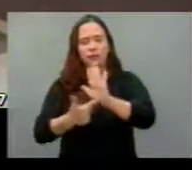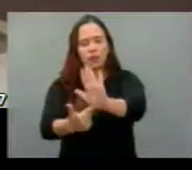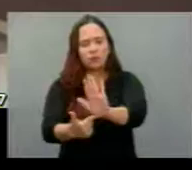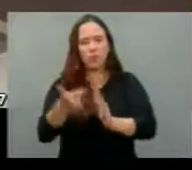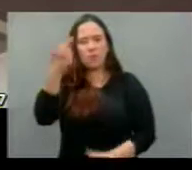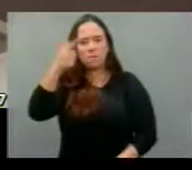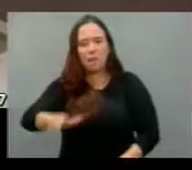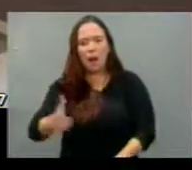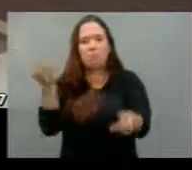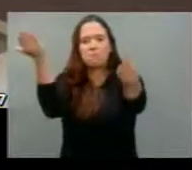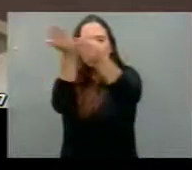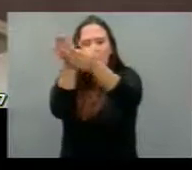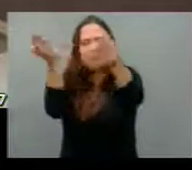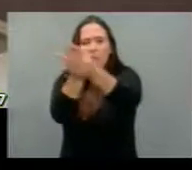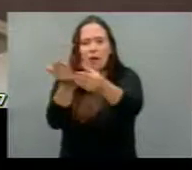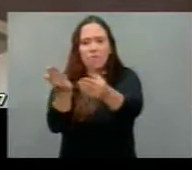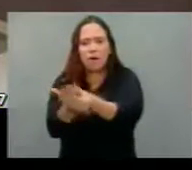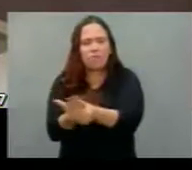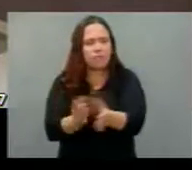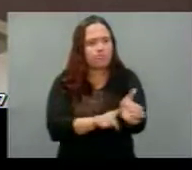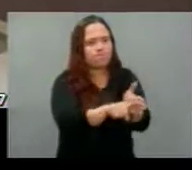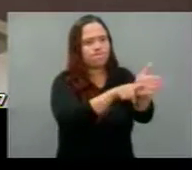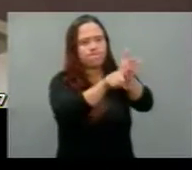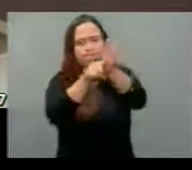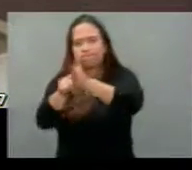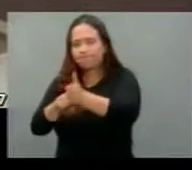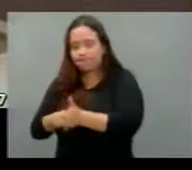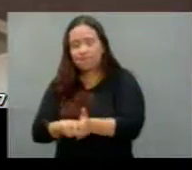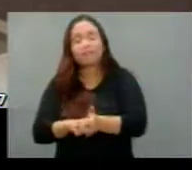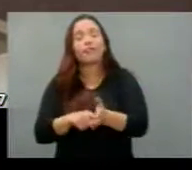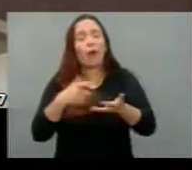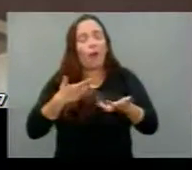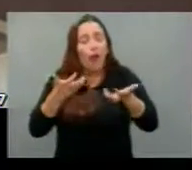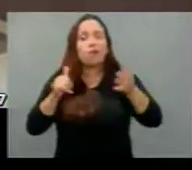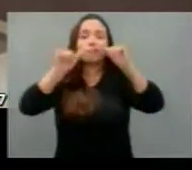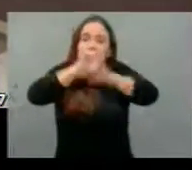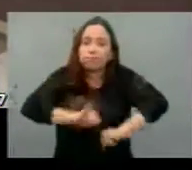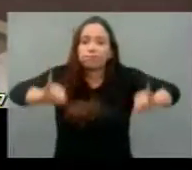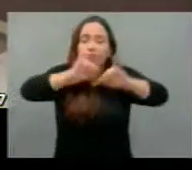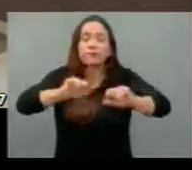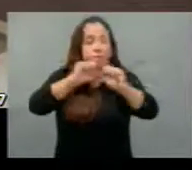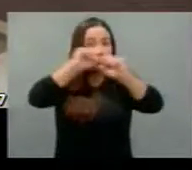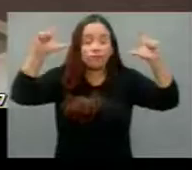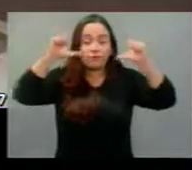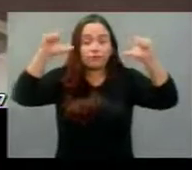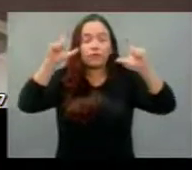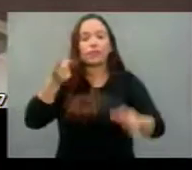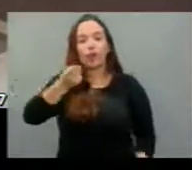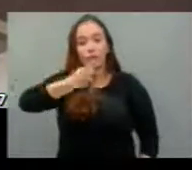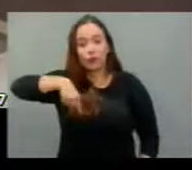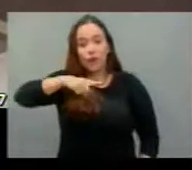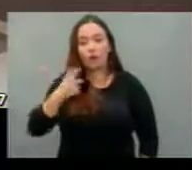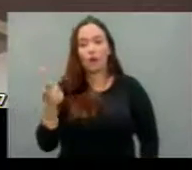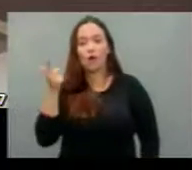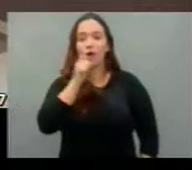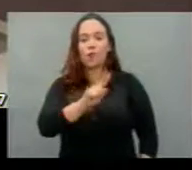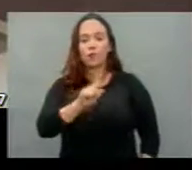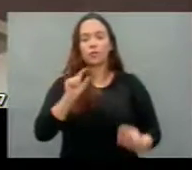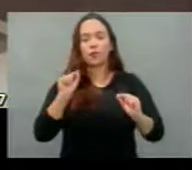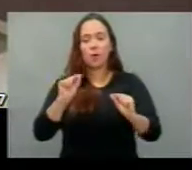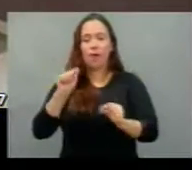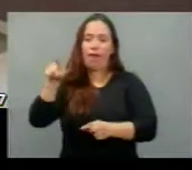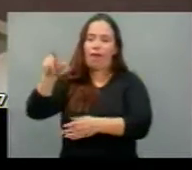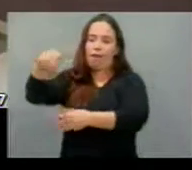operações, e eu só quero alertar isso. Eu quero dizer que nós, só teremos saída na